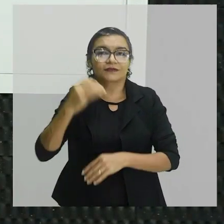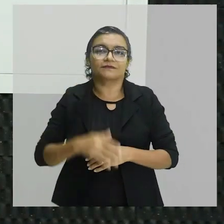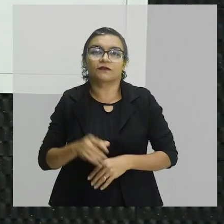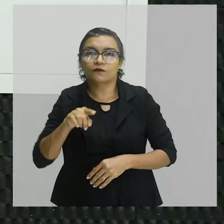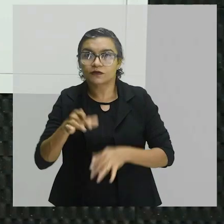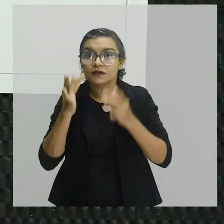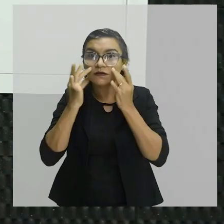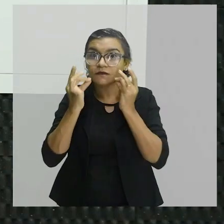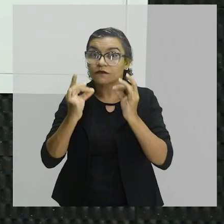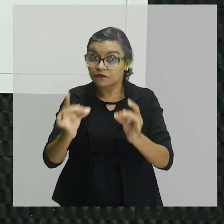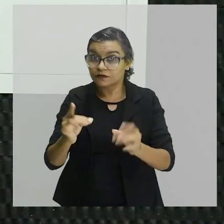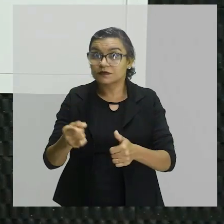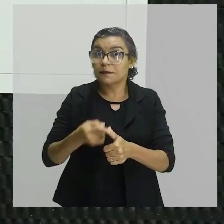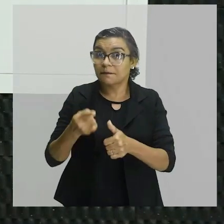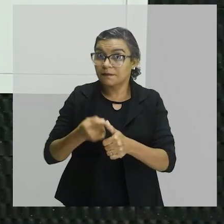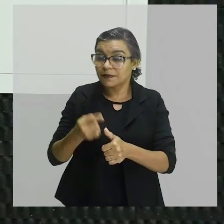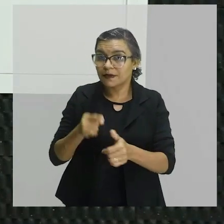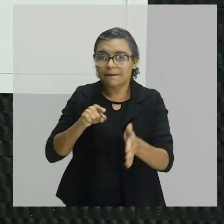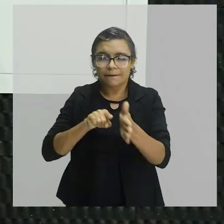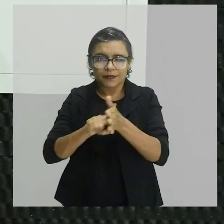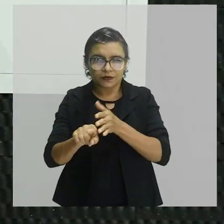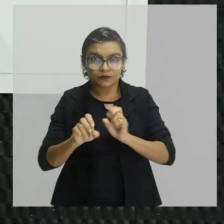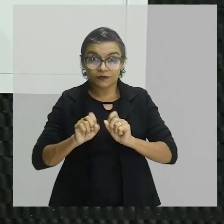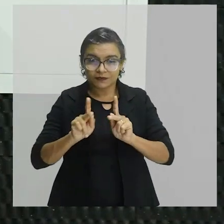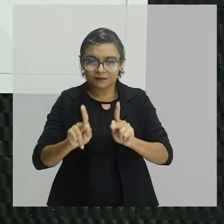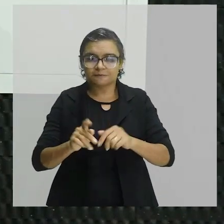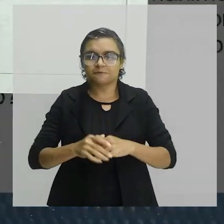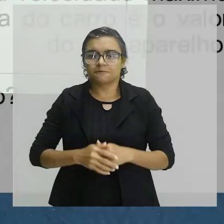primeira questão. Então a primeira questão diz o seguinte: